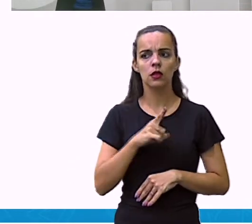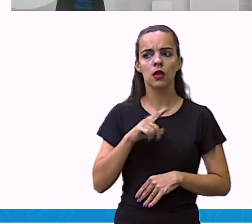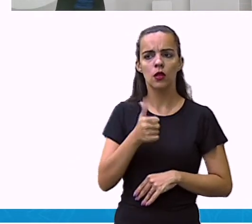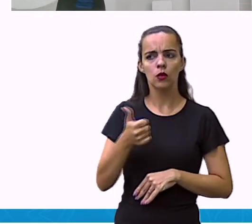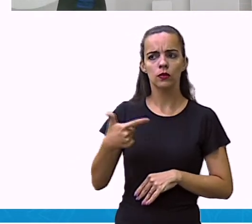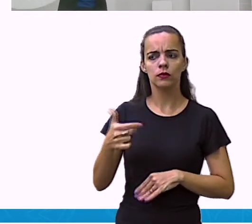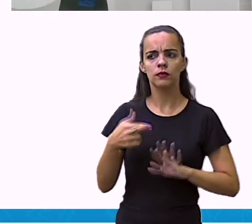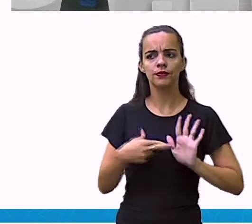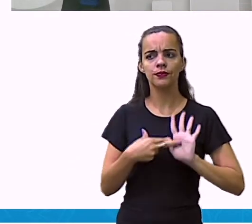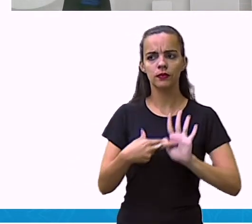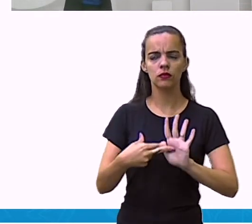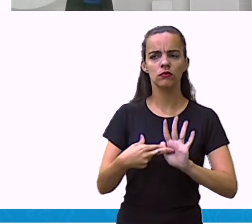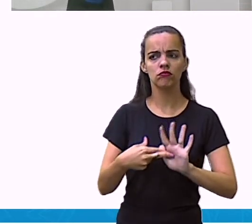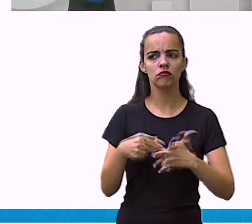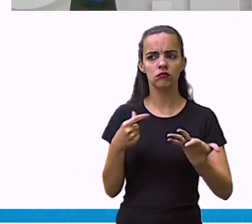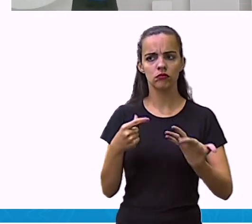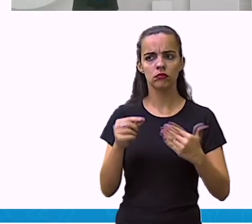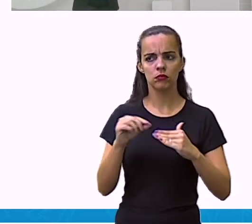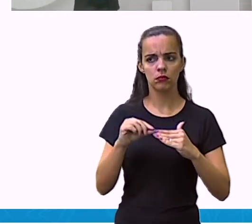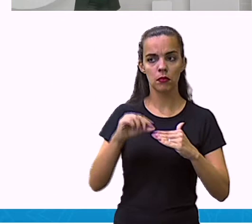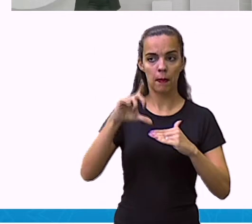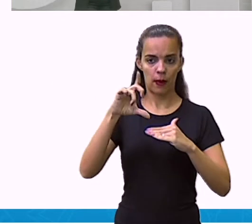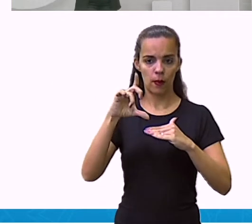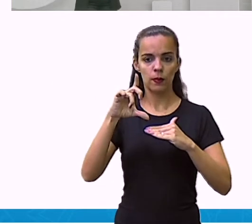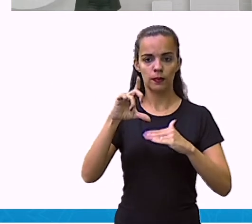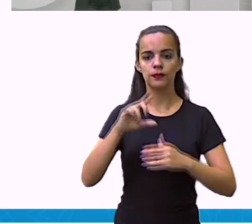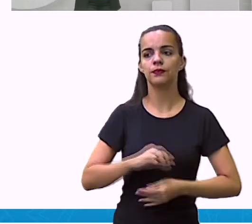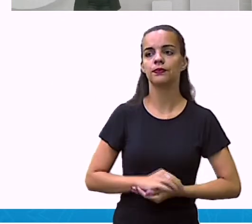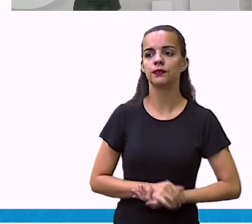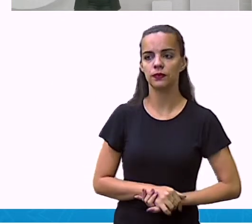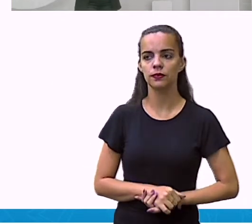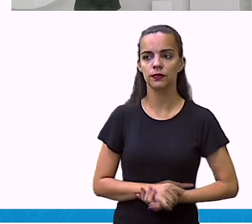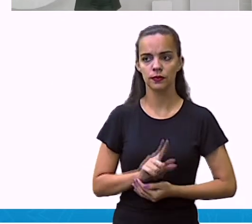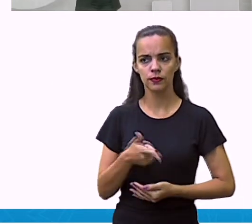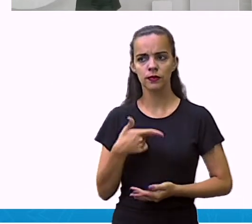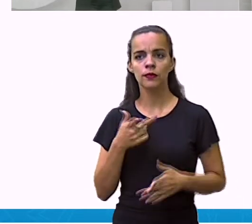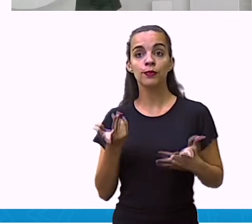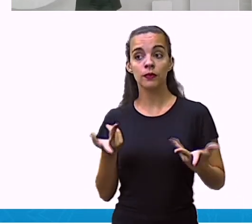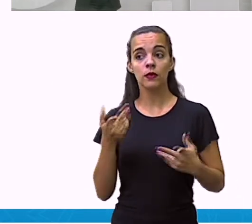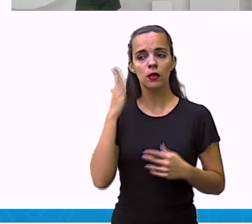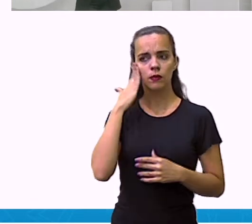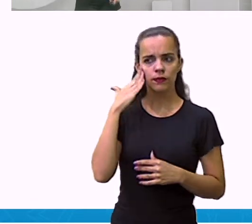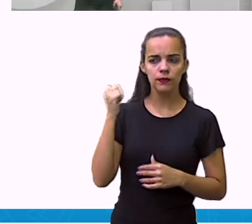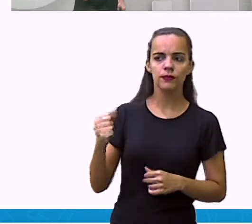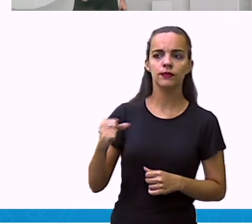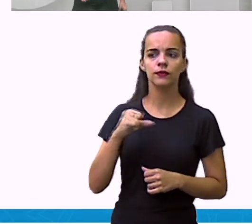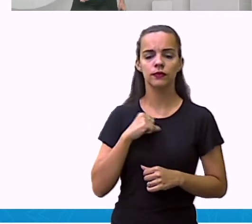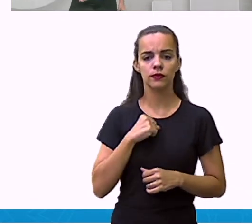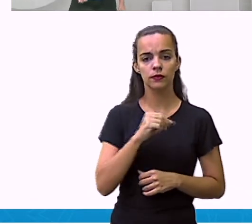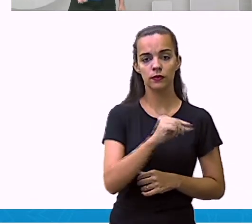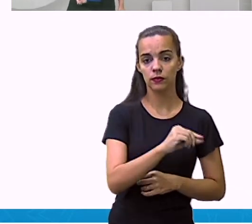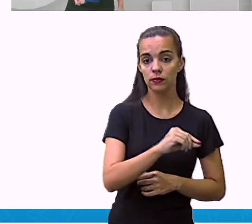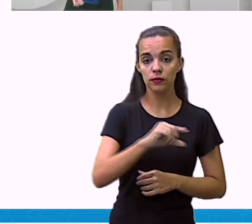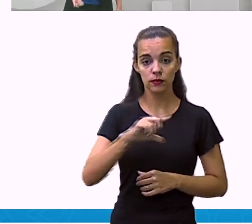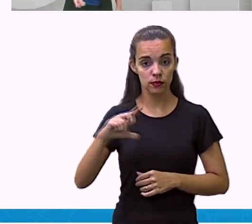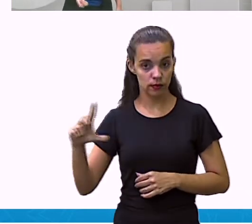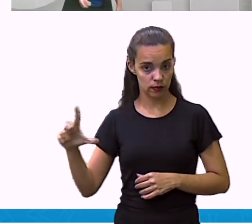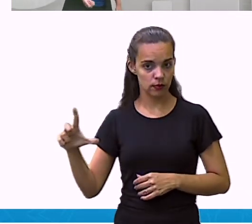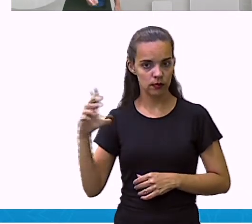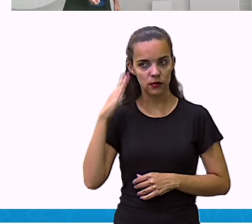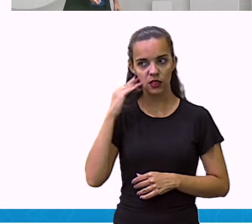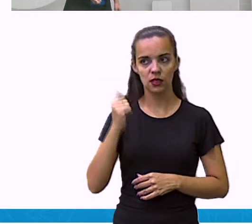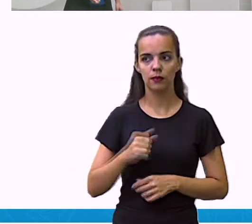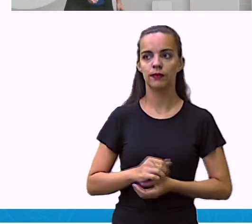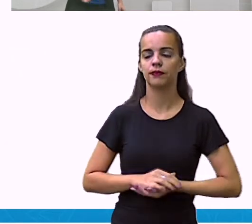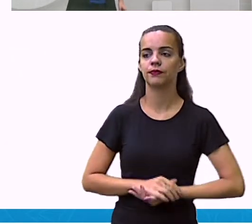ele representa uma quantidade maior, não é mesmo? Então, eu sei que estamos em ordem crescente.